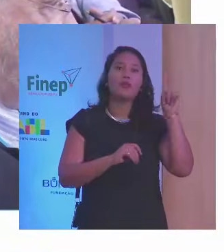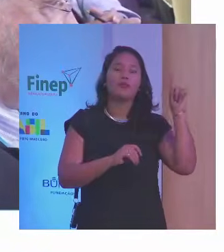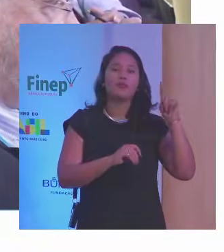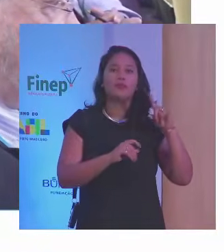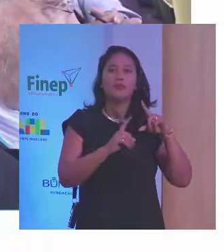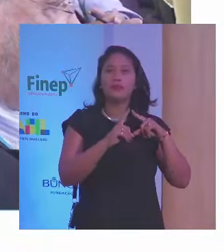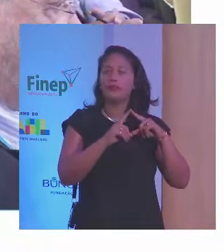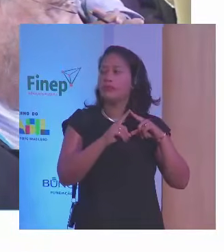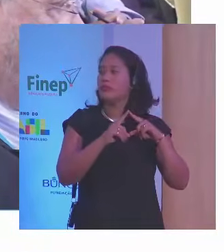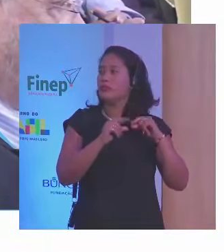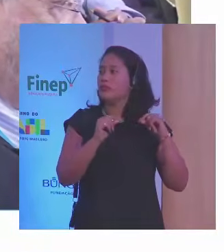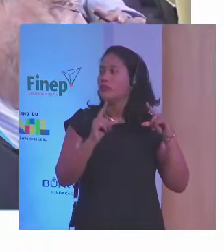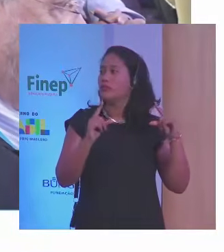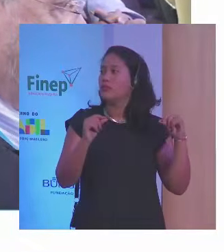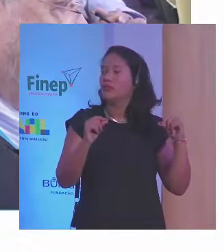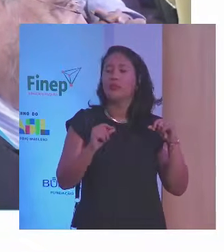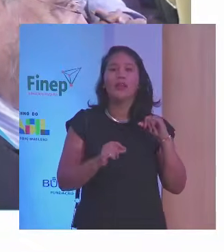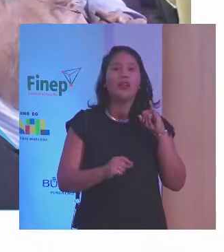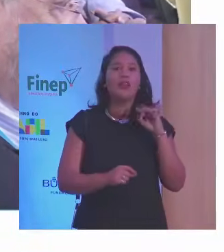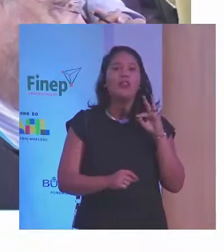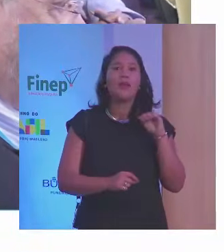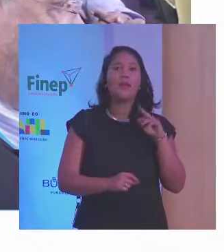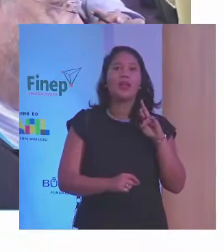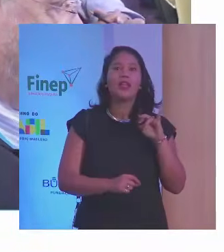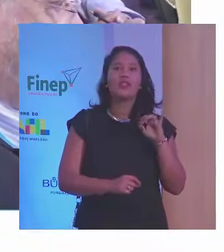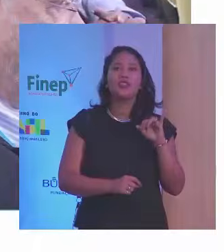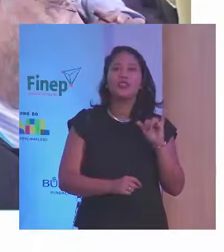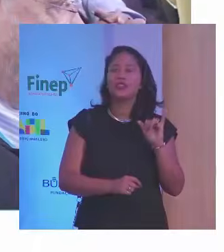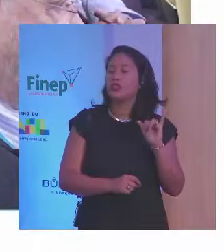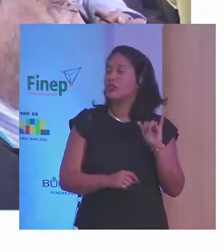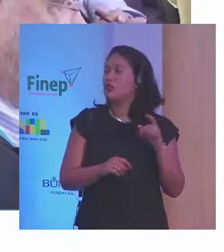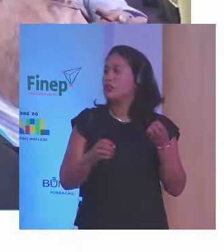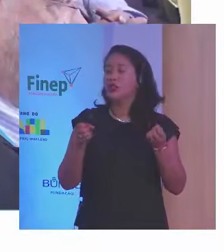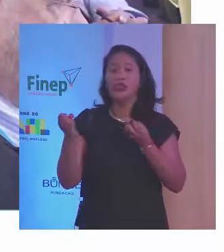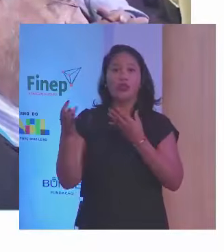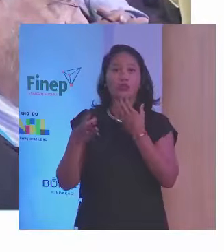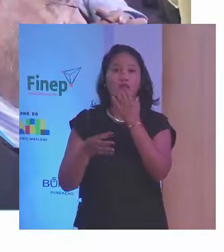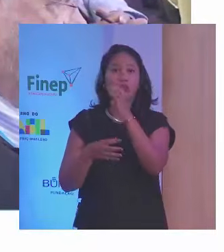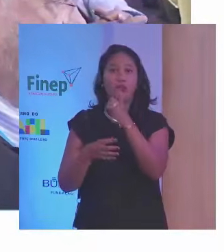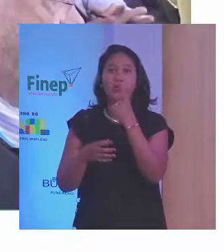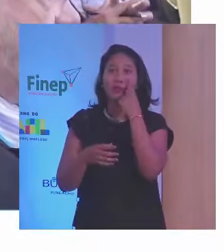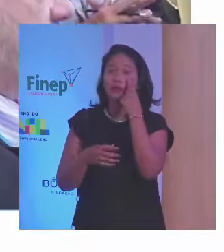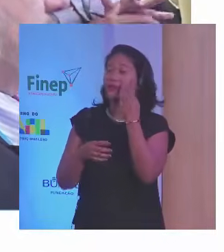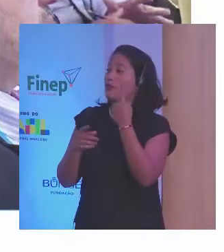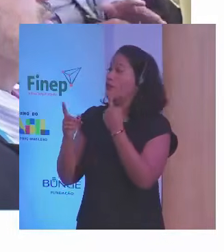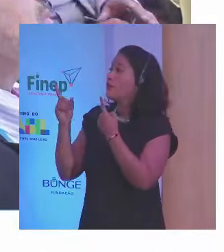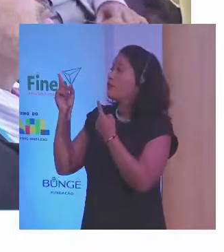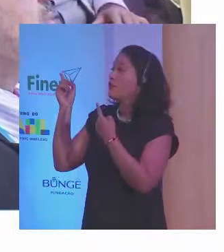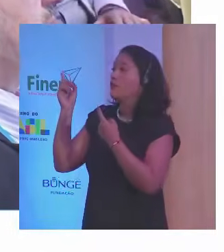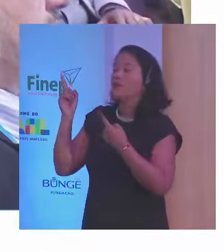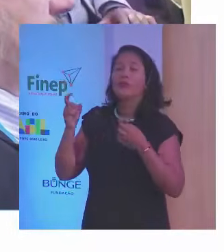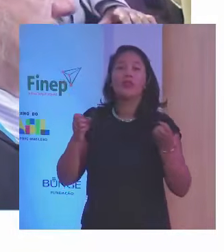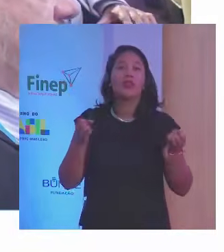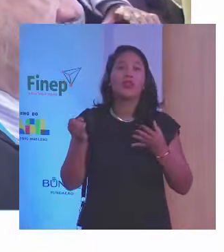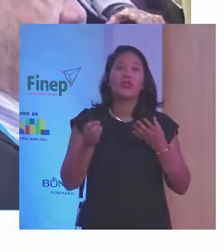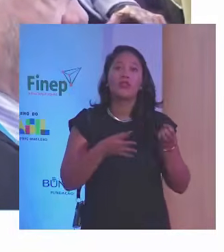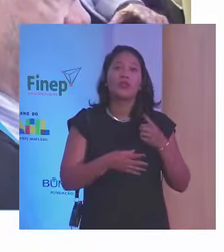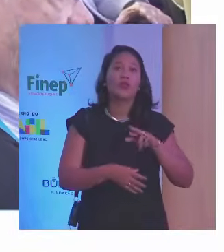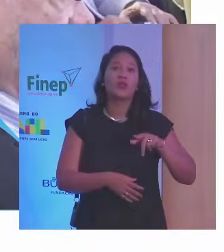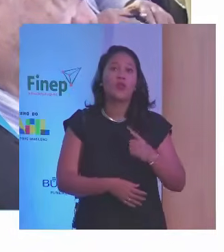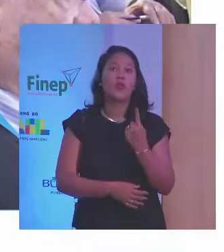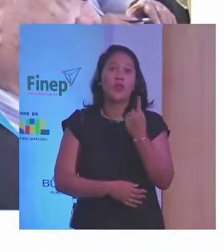usar diplomacia científica, é para usar diplomacia da inovação. E eu vi ali que inovação é só uma coisa,